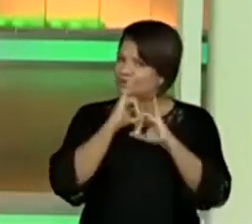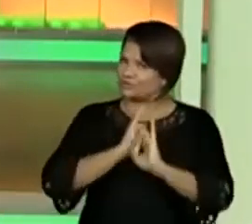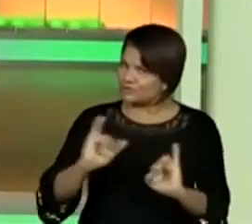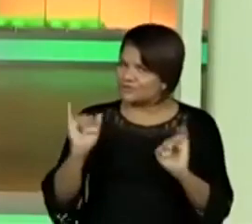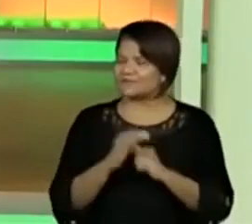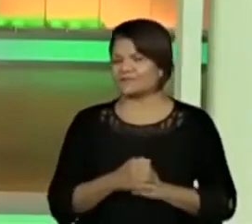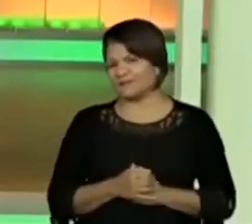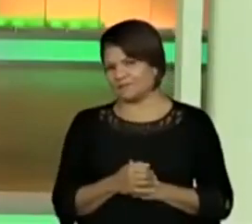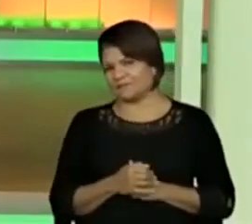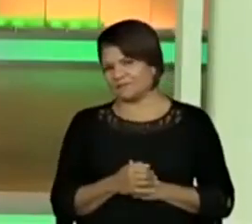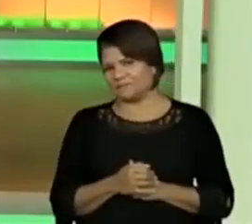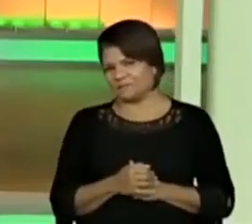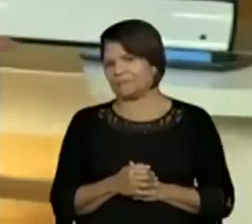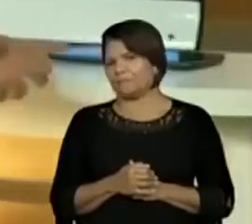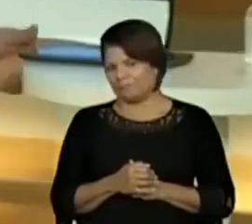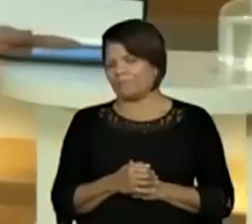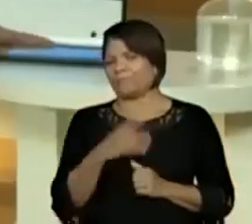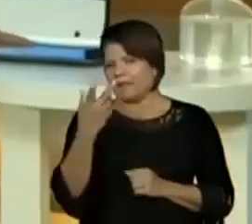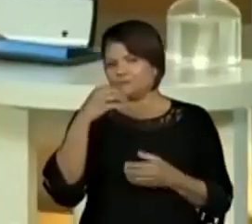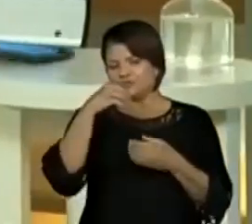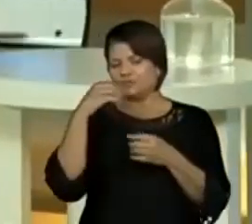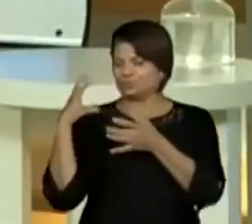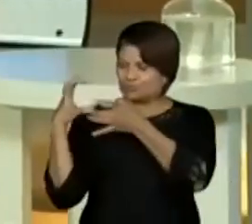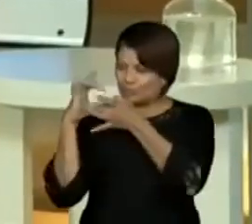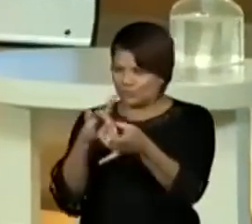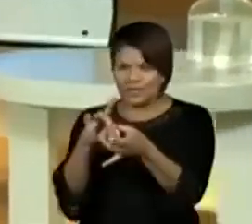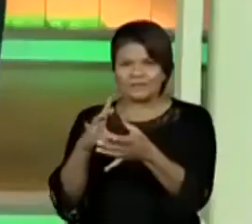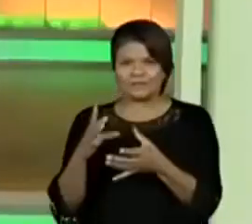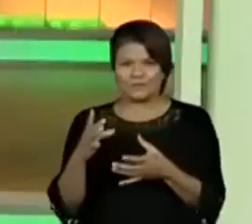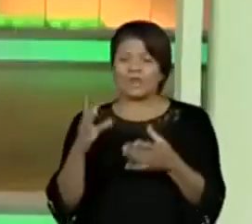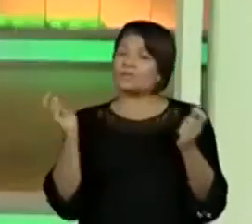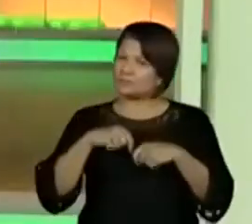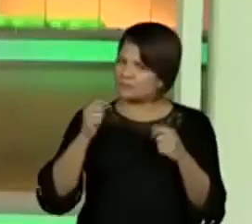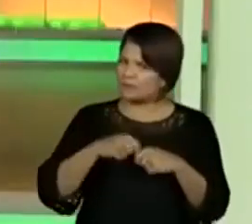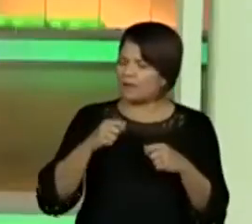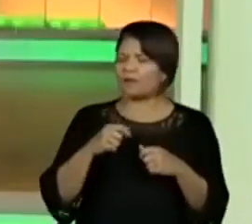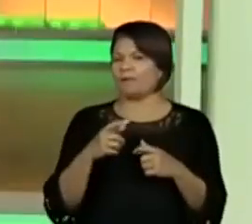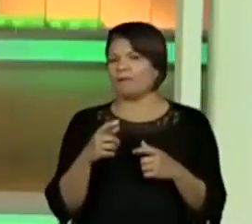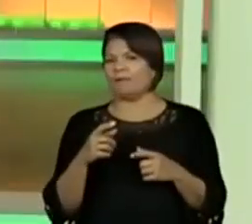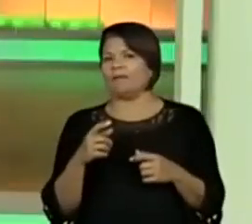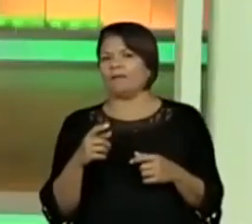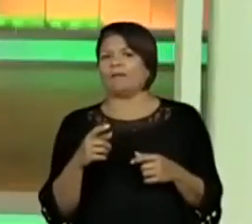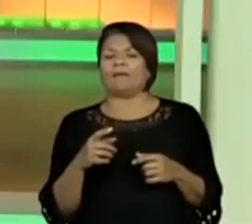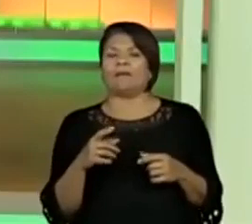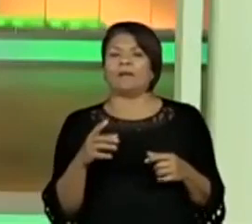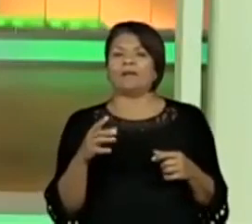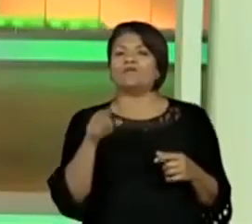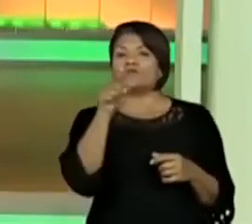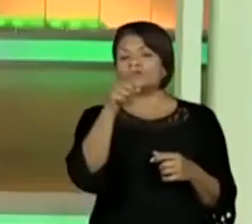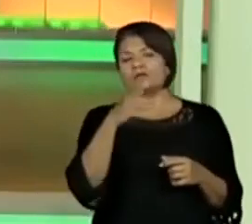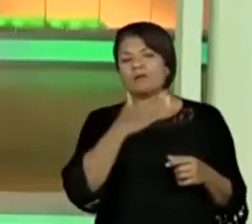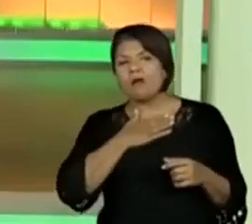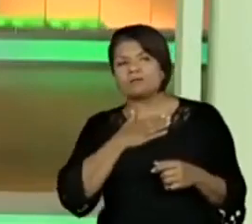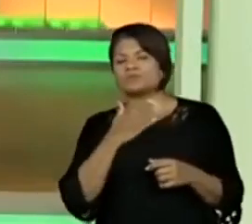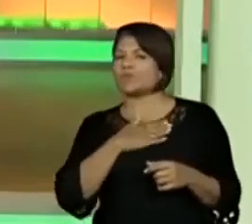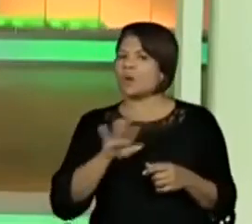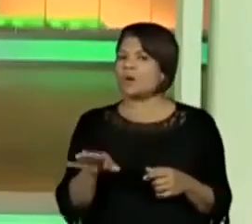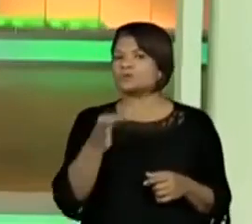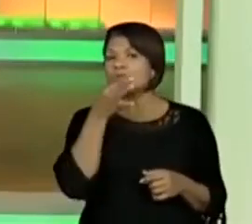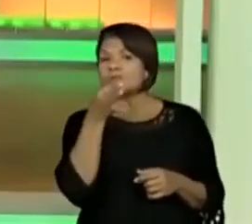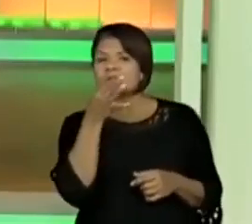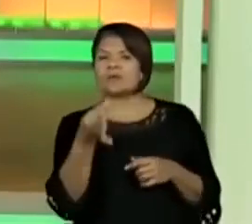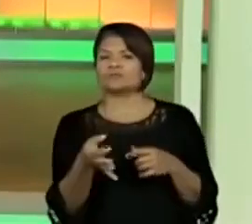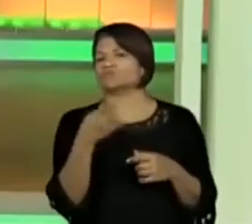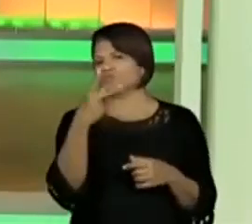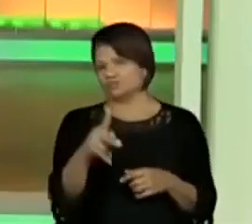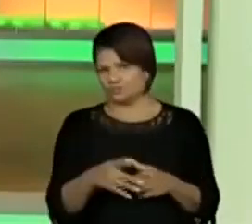notícia, de um contexto em que eu posso ter o quê? Uma opinião. Diante disso, tudo que a gente